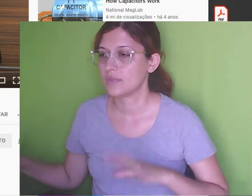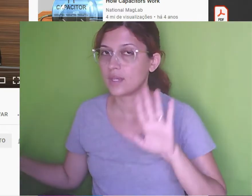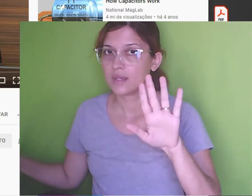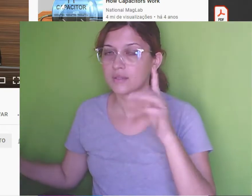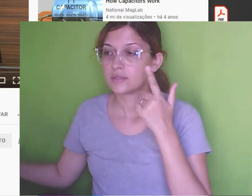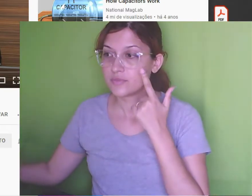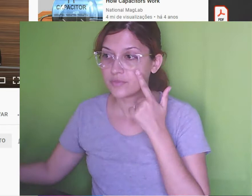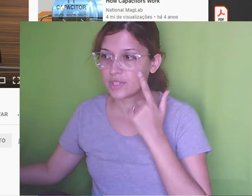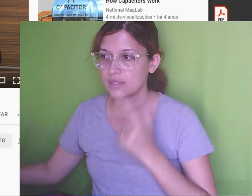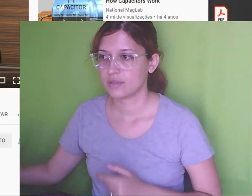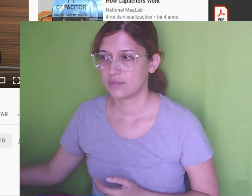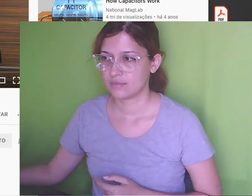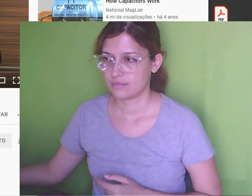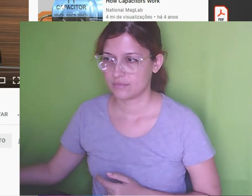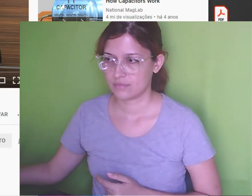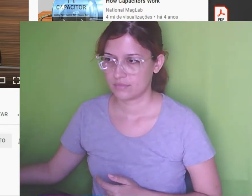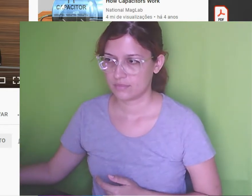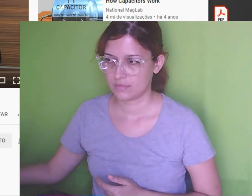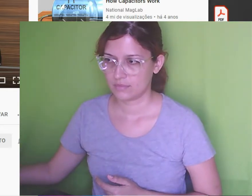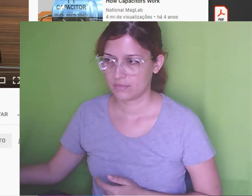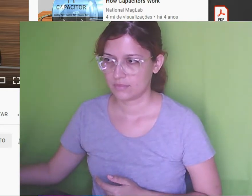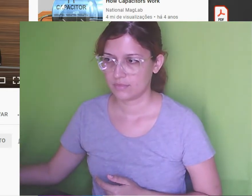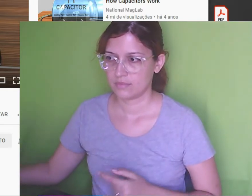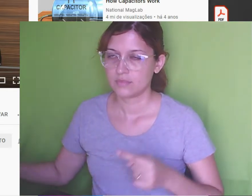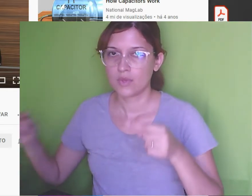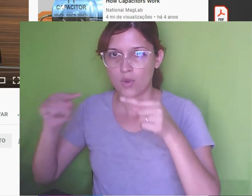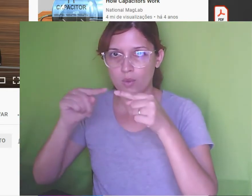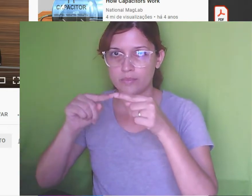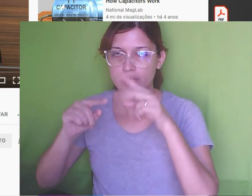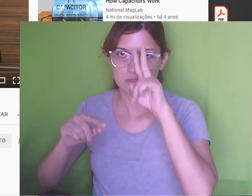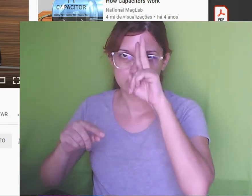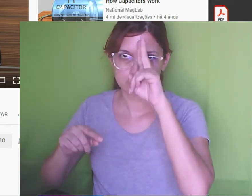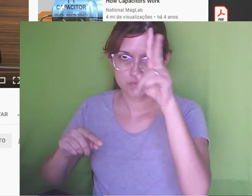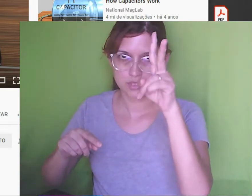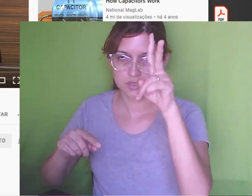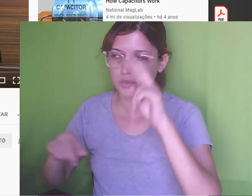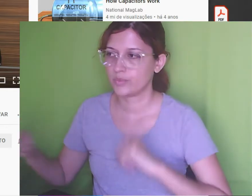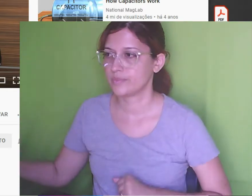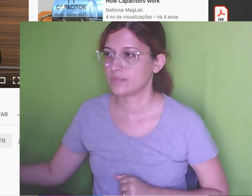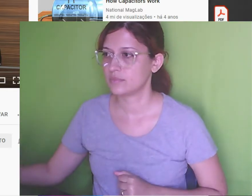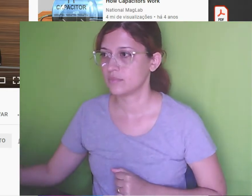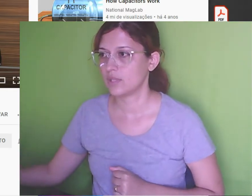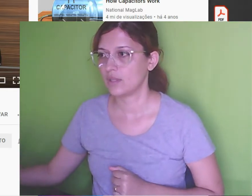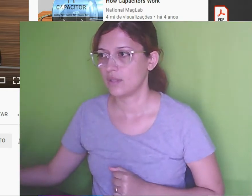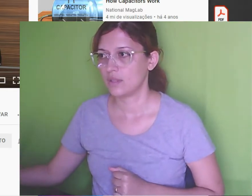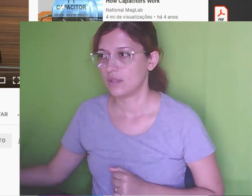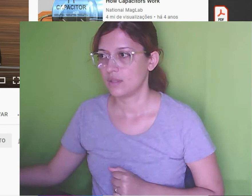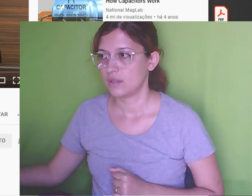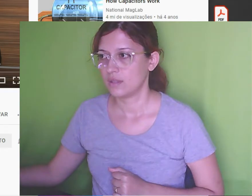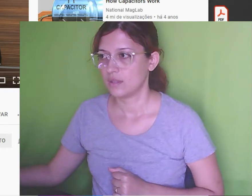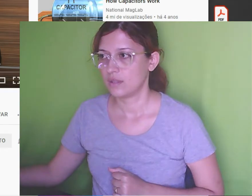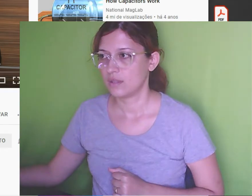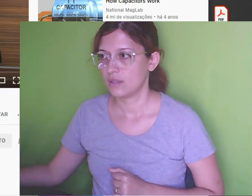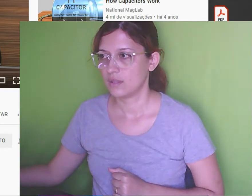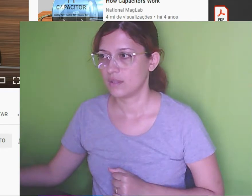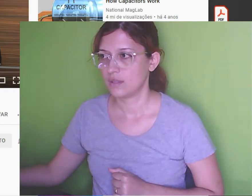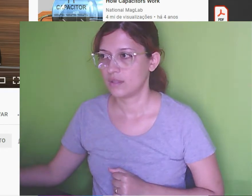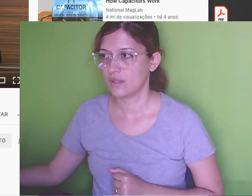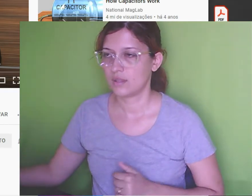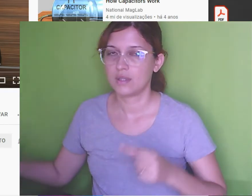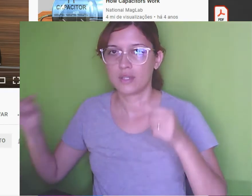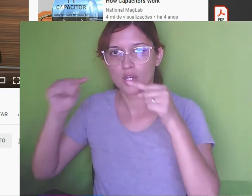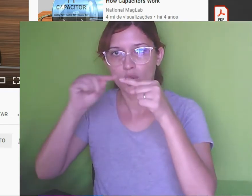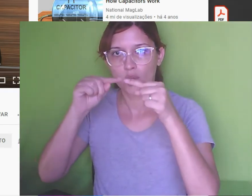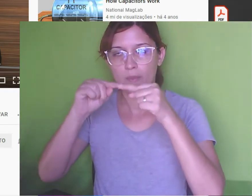Então, ele está polarizado de forma reversa. Então, ali vamos medir a tensão